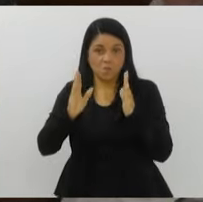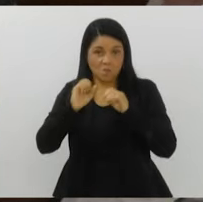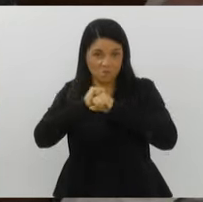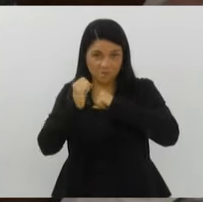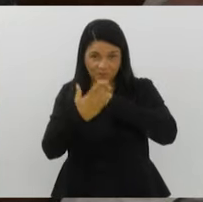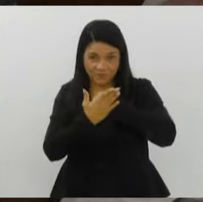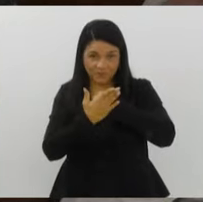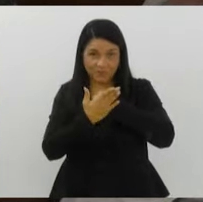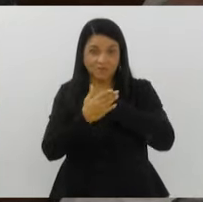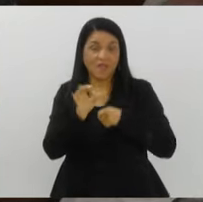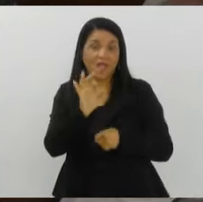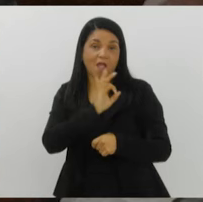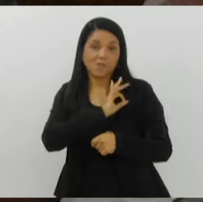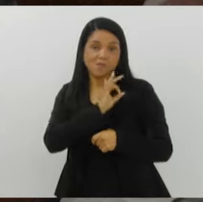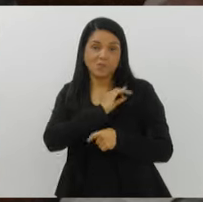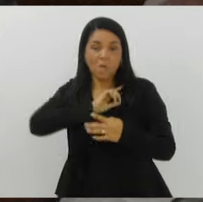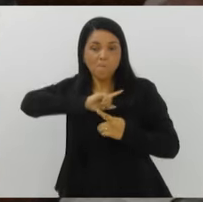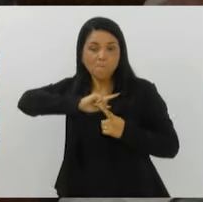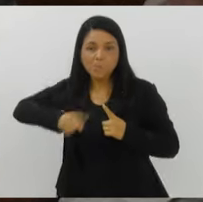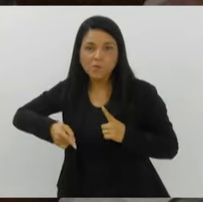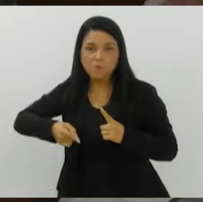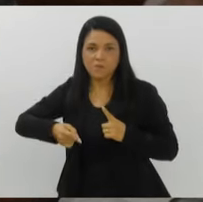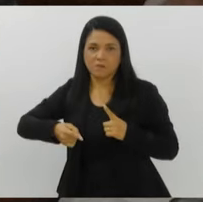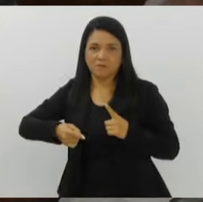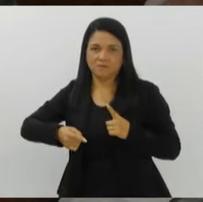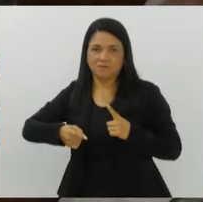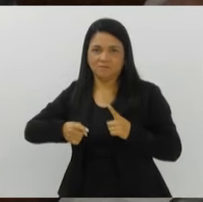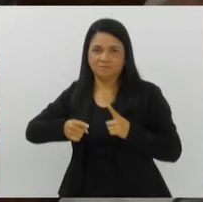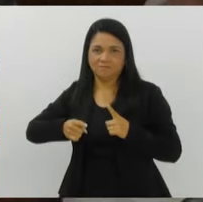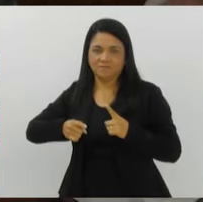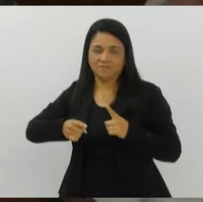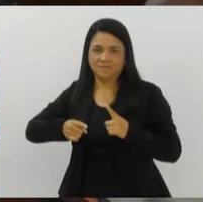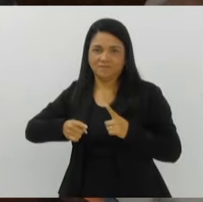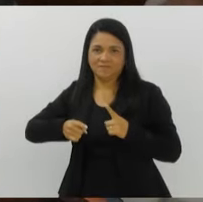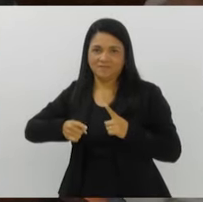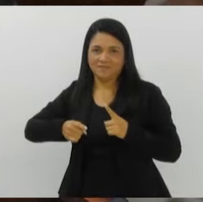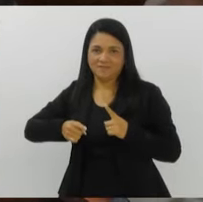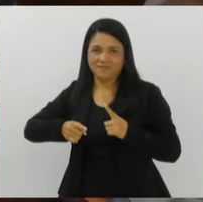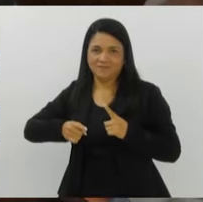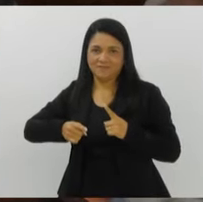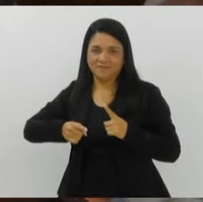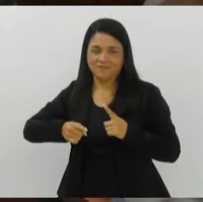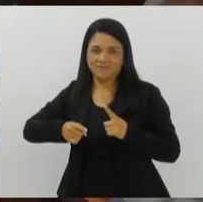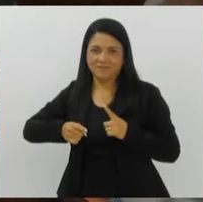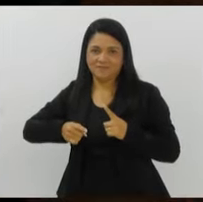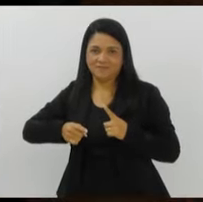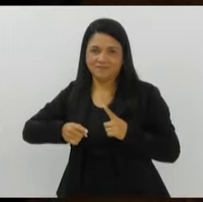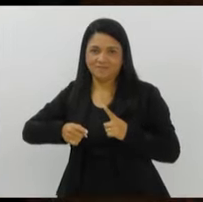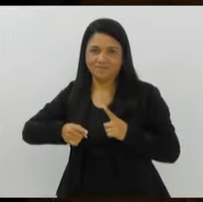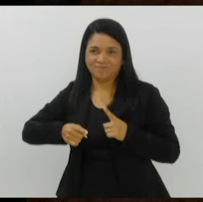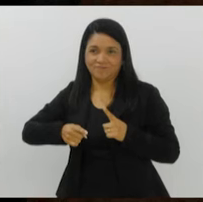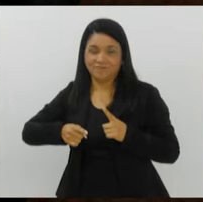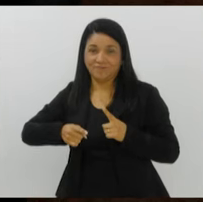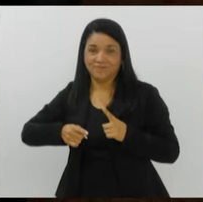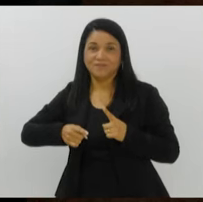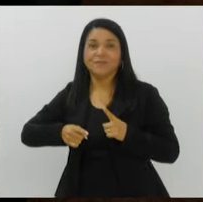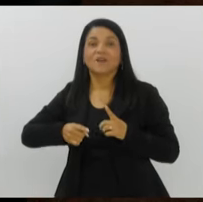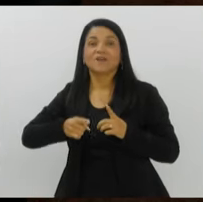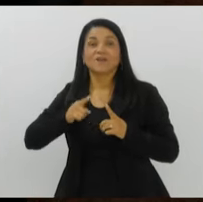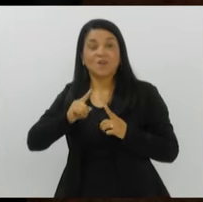as operações estariam proibidas, vírgula. Para concluir, deputado. Salvo,